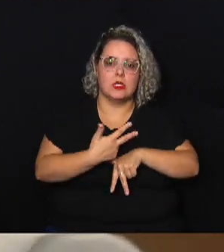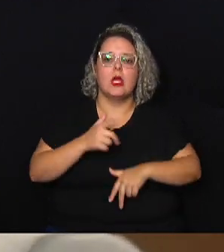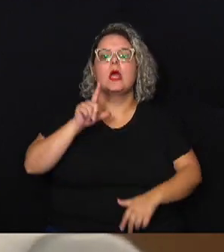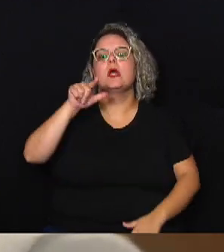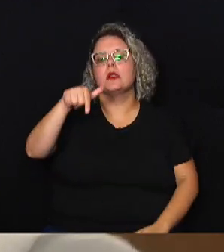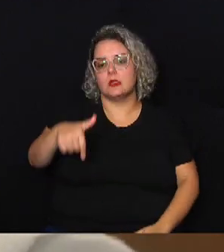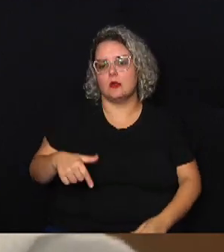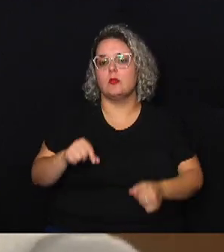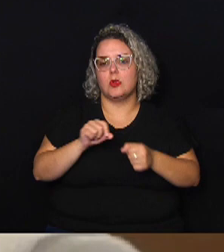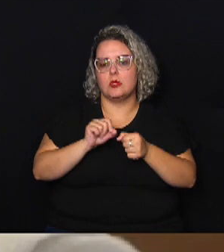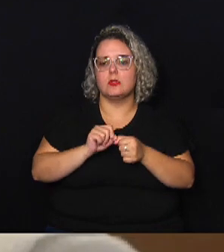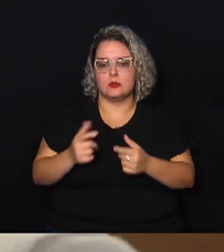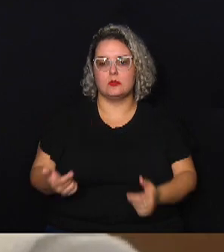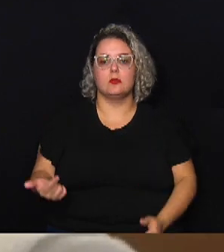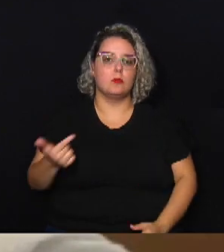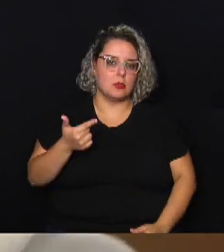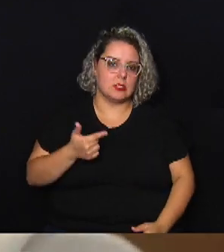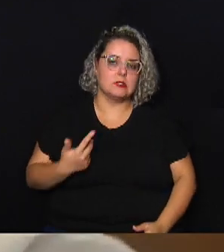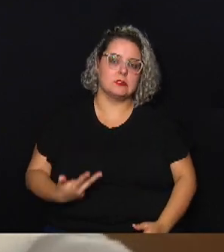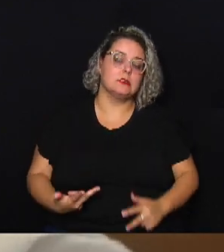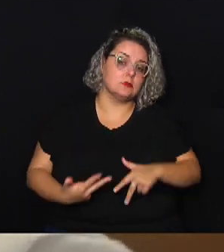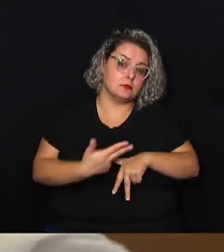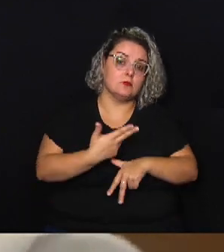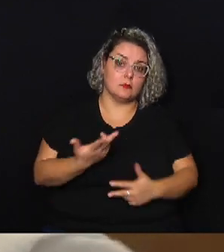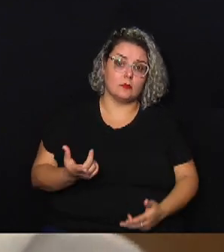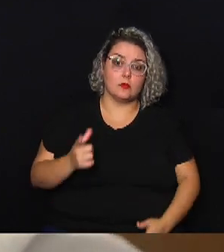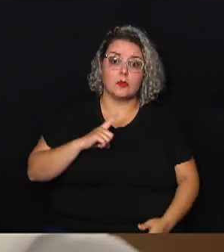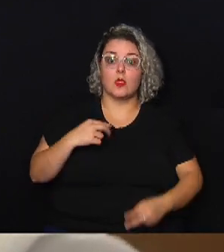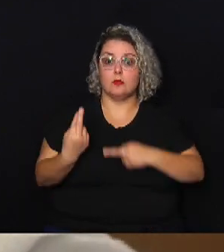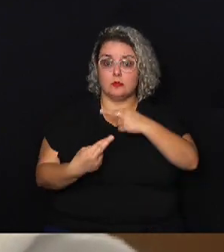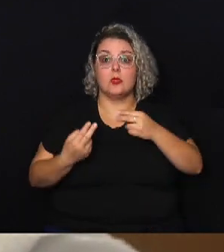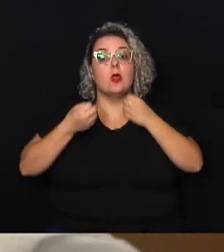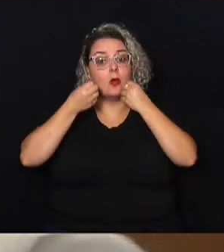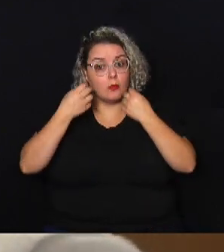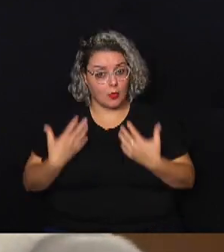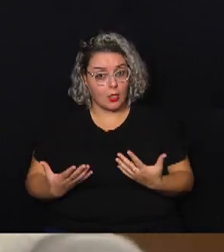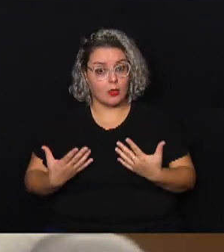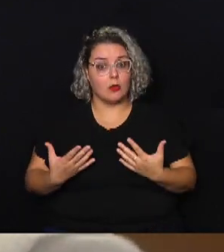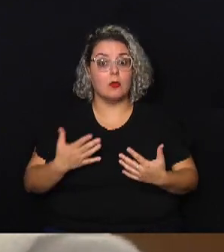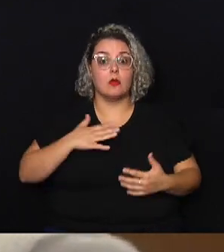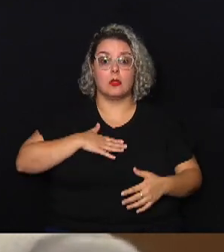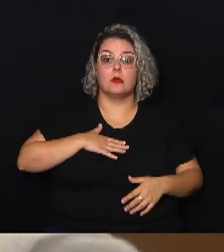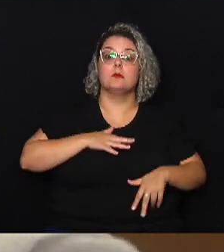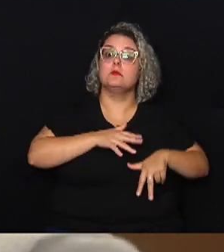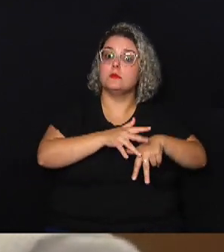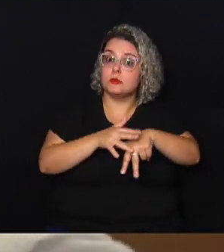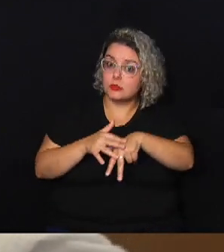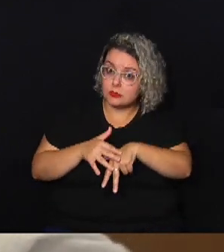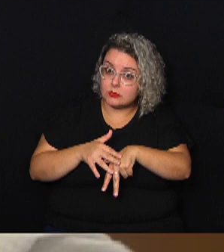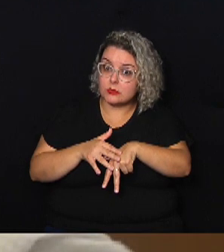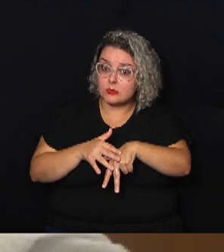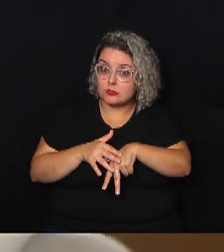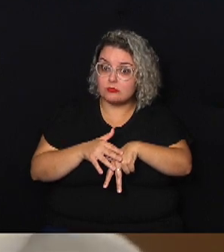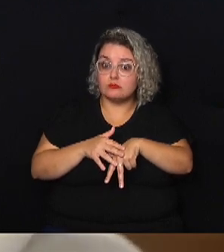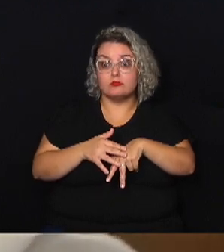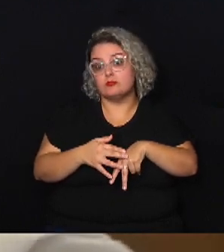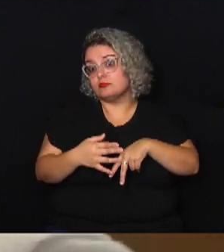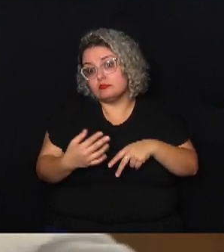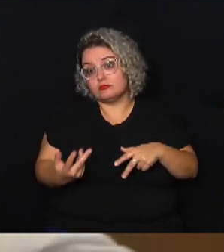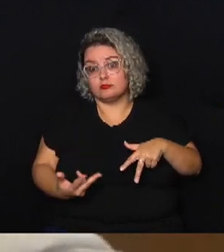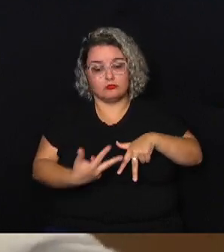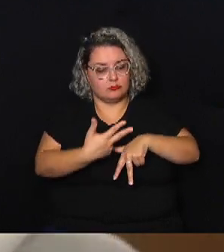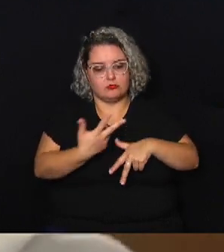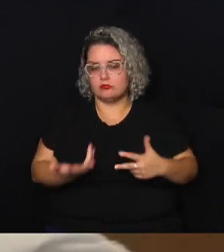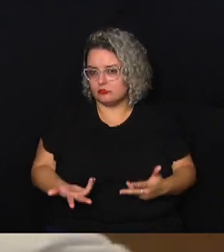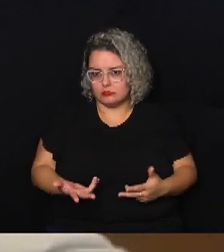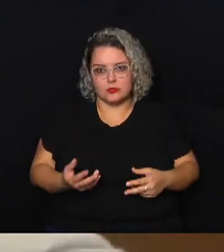fazem com uma segunda cirurgia. Então eu tenho um relacionamento muito bom com as minhas pacientes de cirurgia íntima, porque elas já são minhas pacientes,